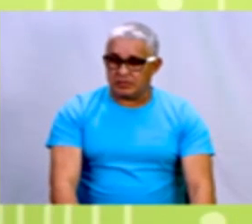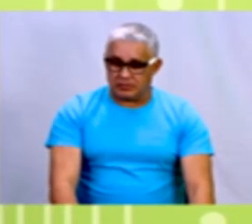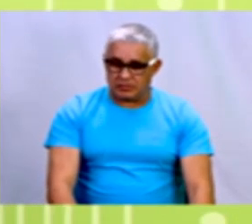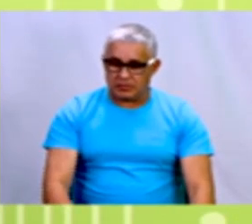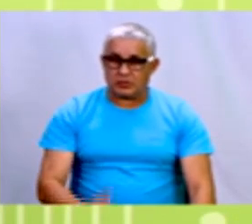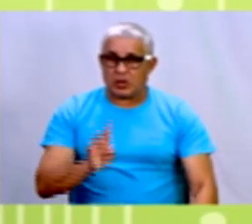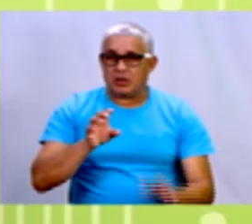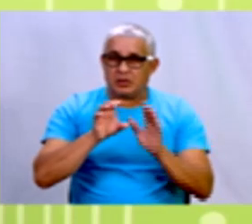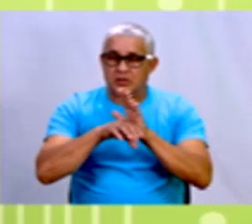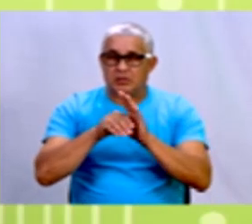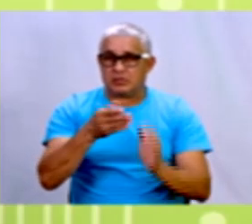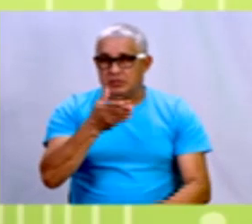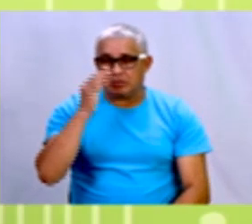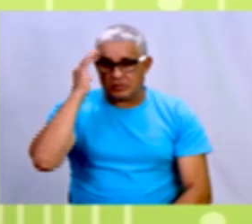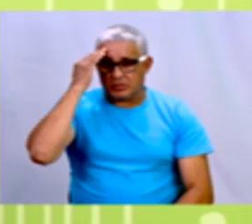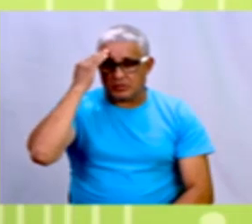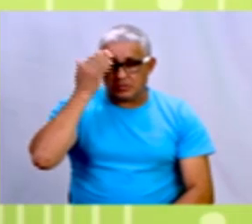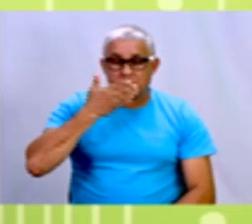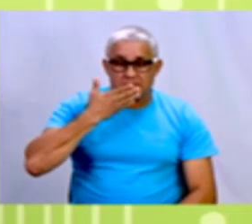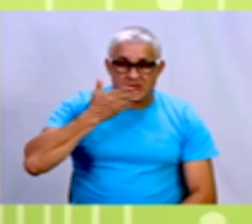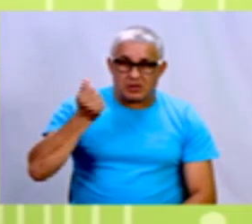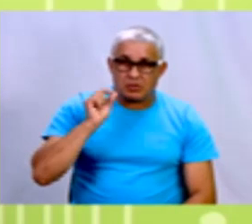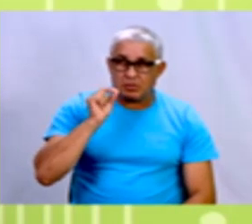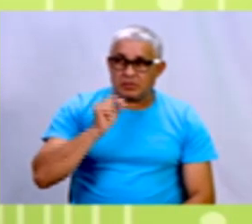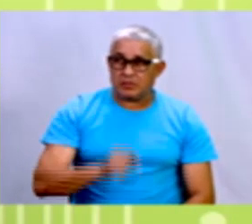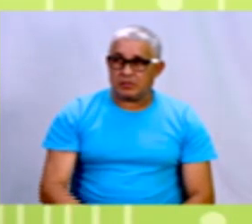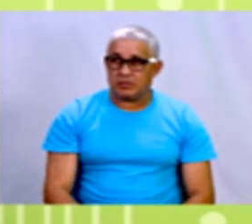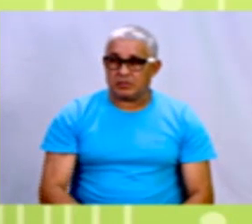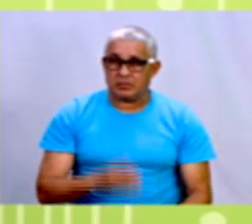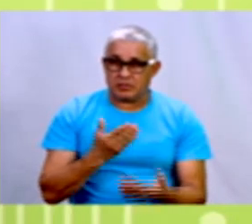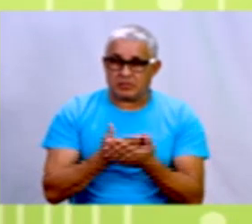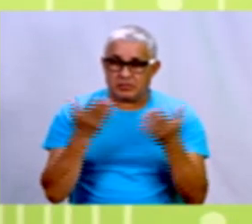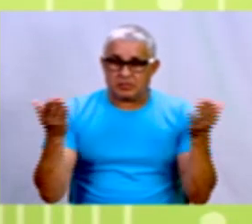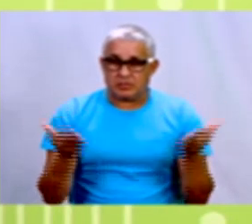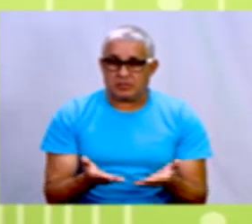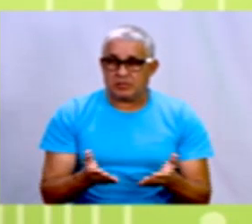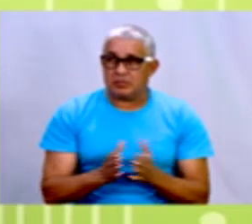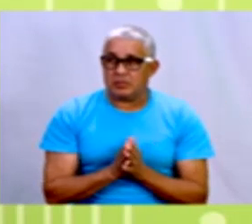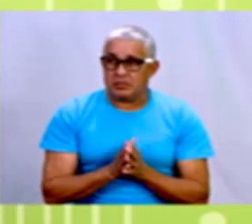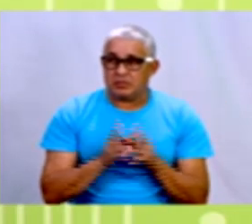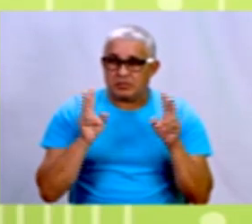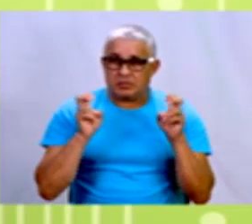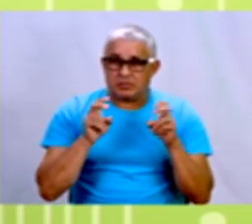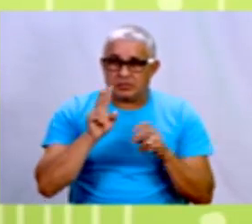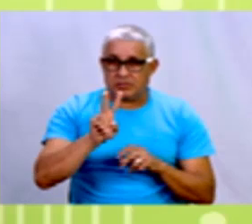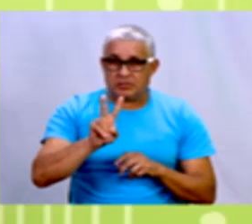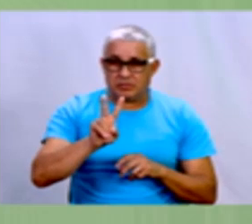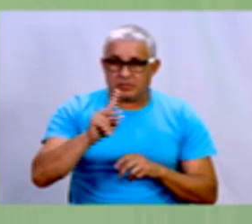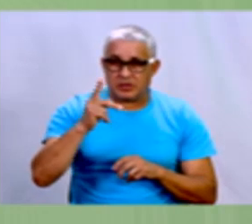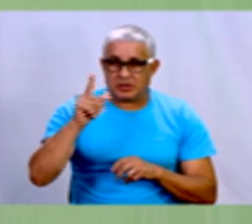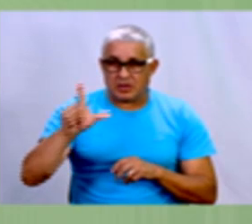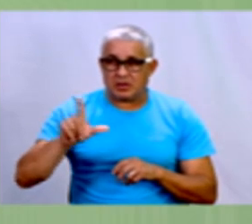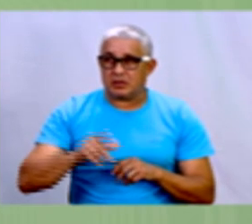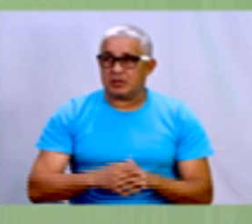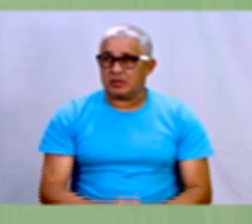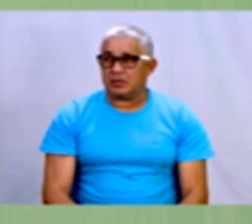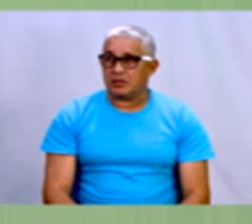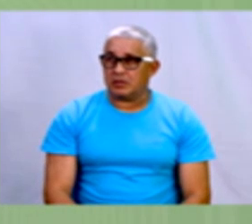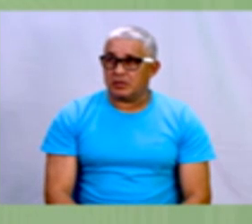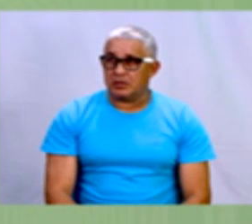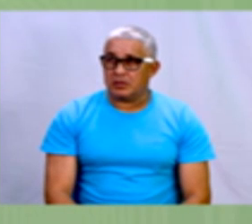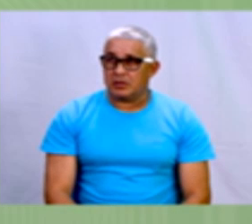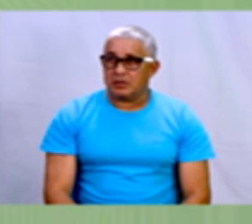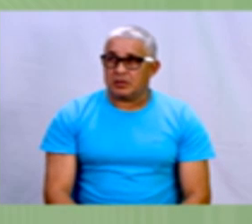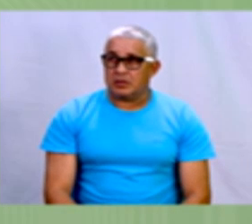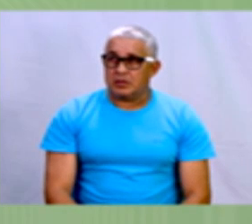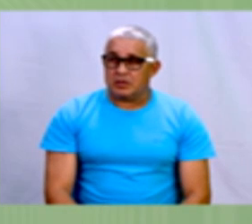conceituar mesmo, para vocês entenderem o que é um pouco que a gente falou na aula de hoje, que é sobre o VPL e sobre a TIR. Então, a gente tem aqui,